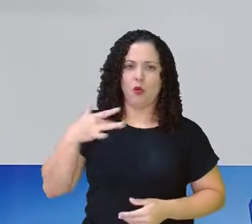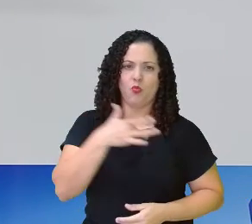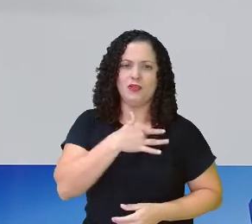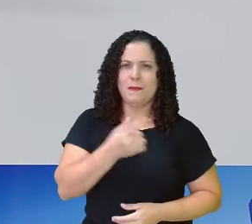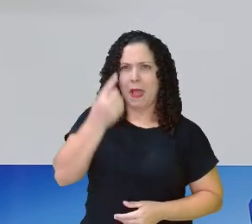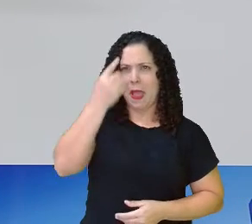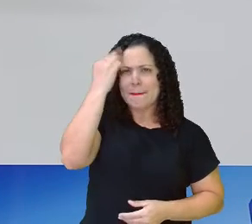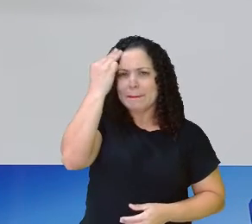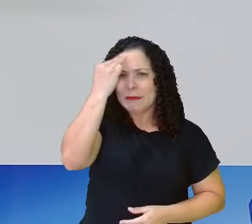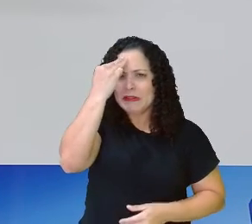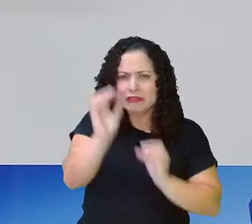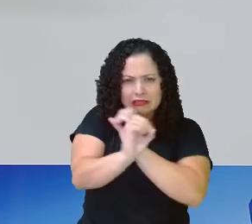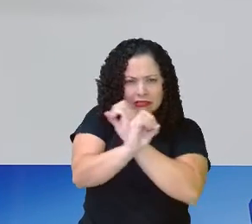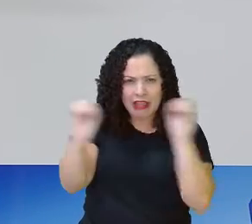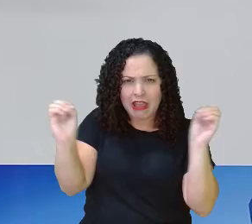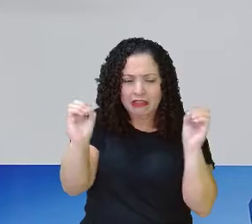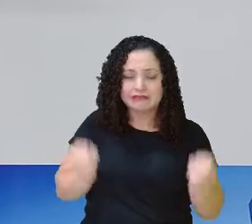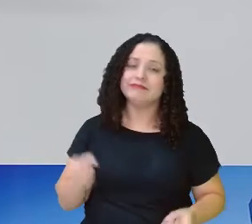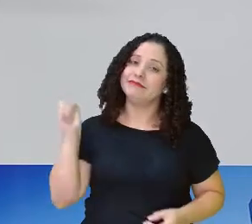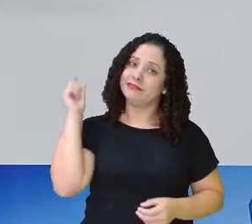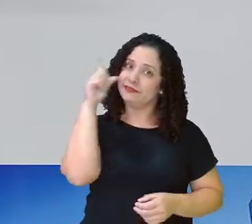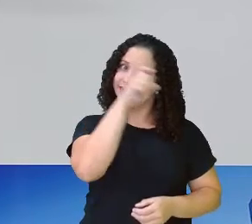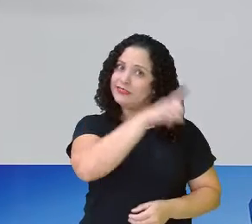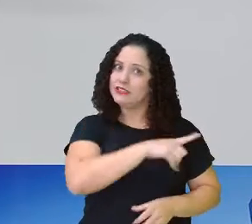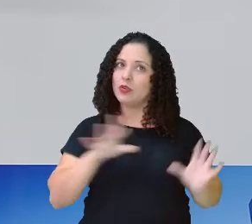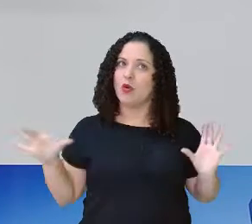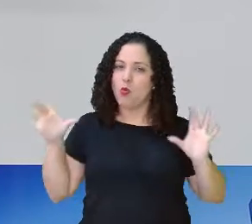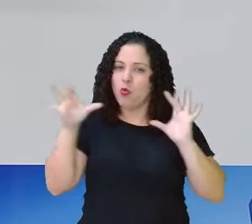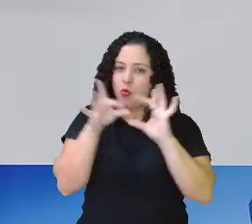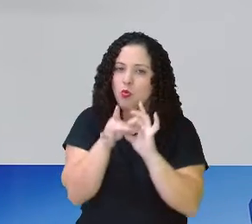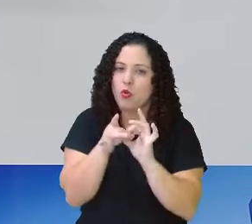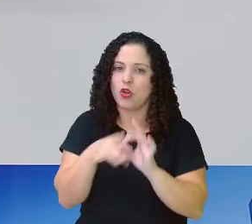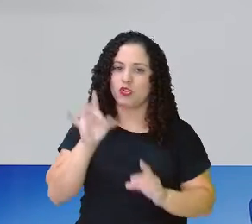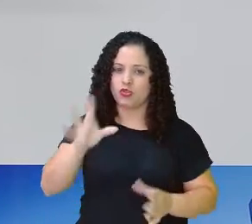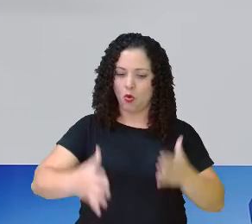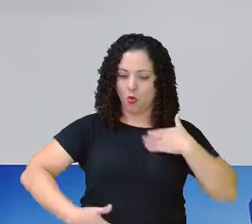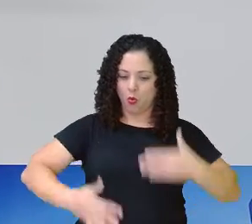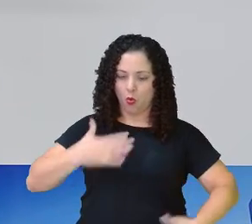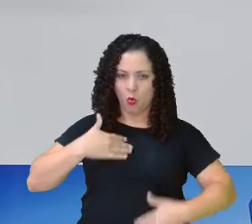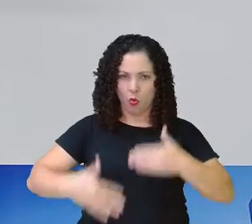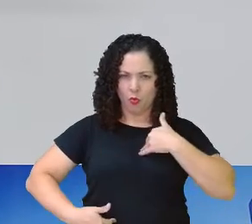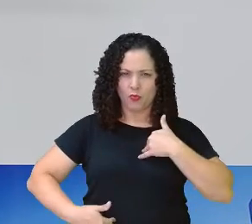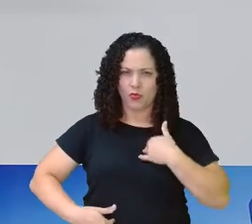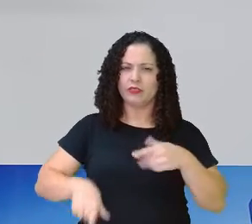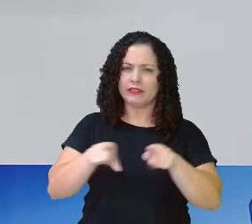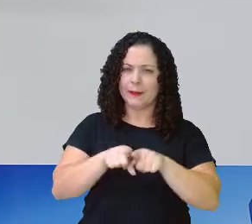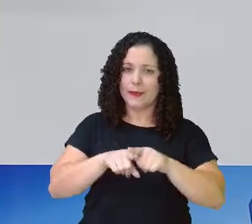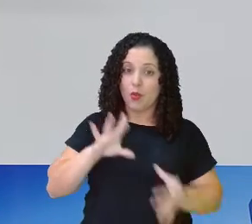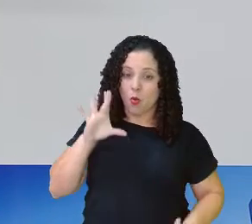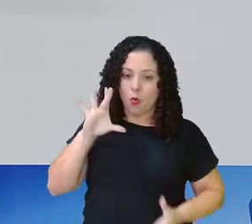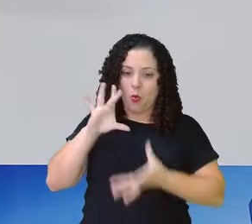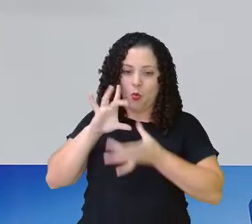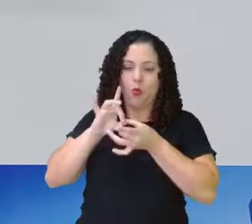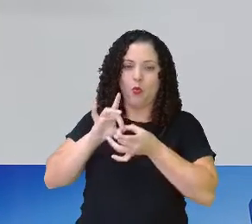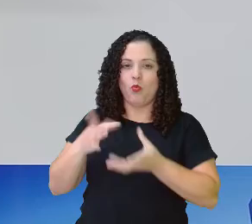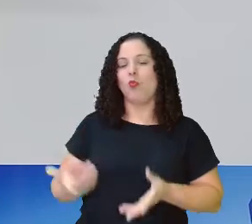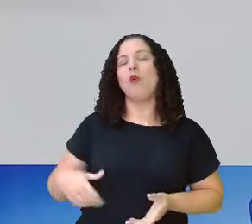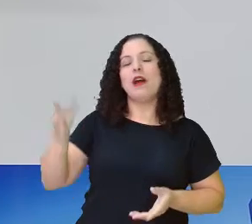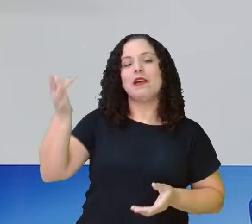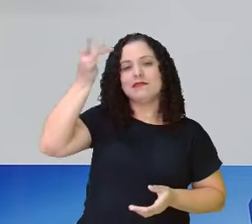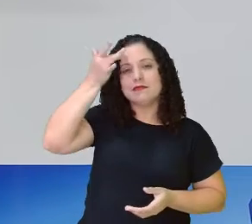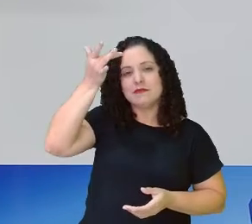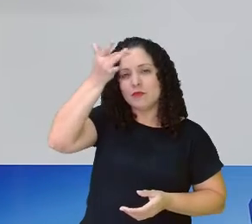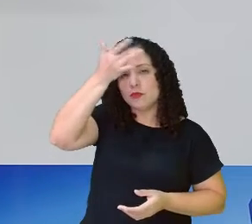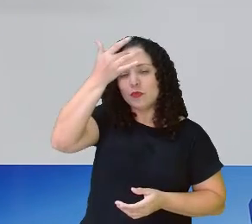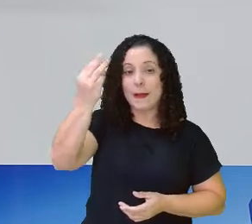tem. É uma união. A gente não é somente o corpo físico, a gente também são as condições sociais, a